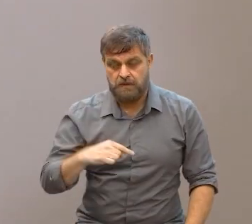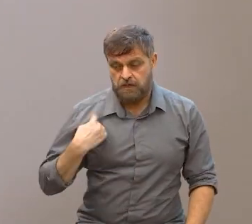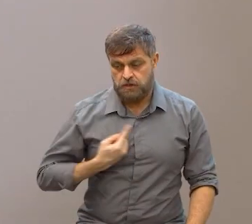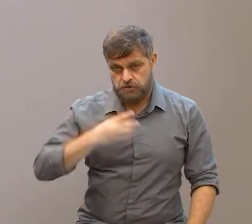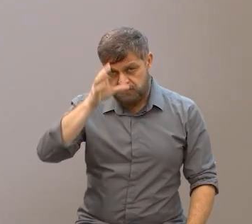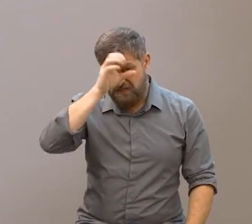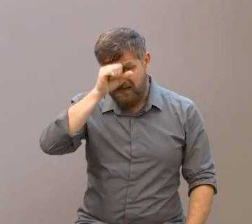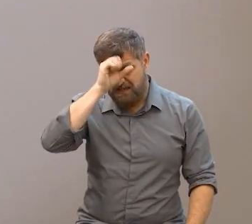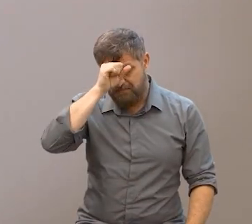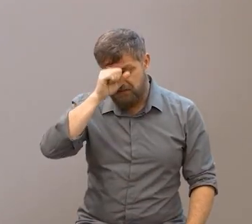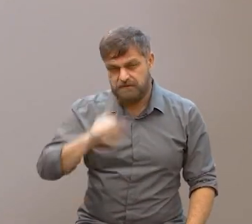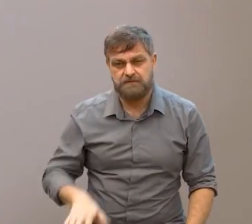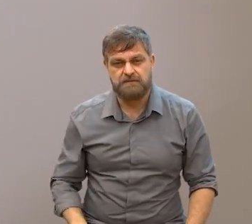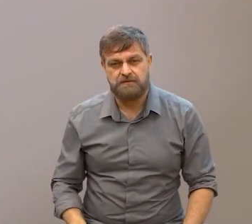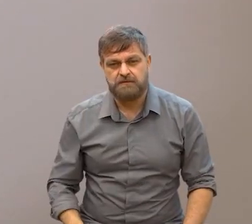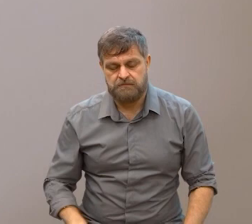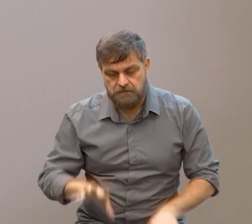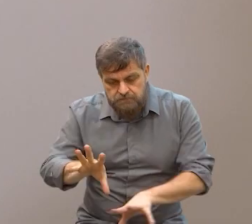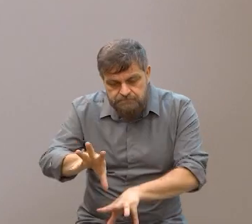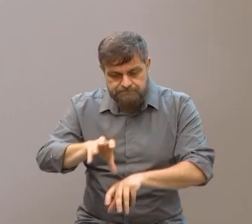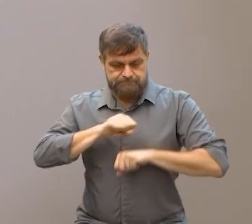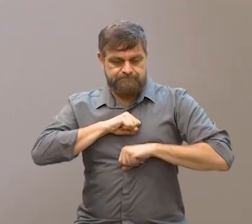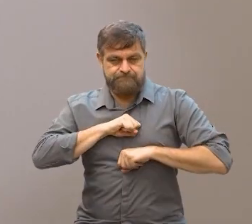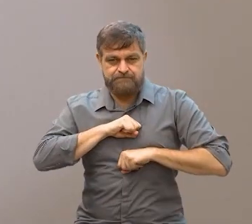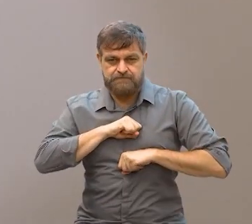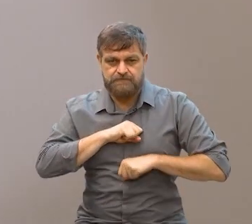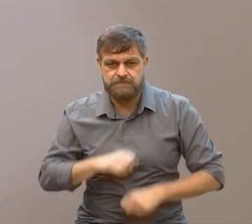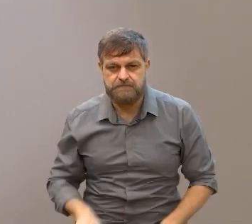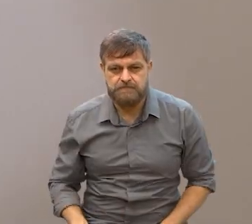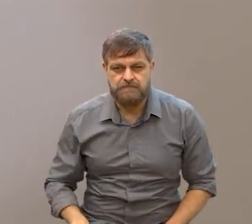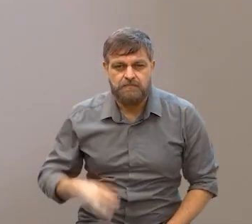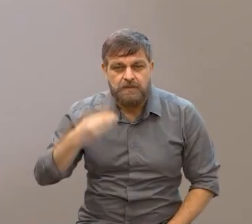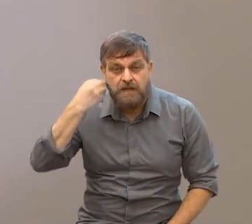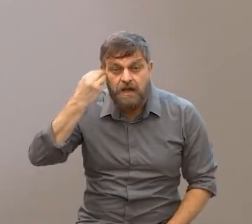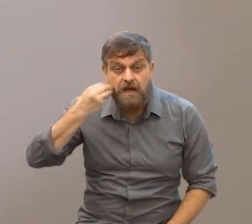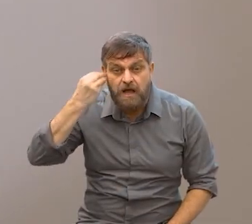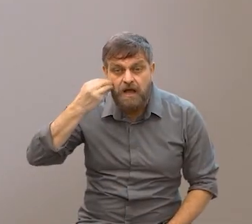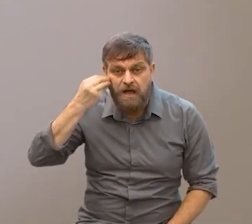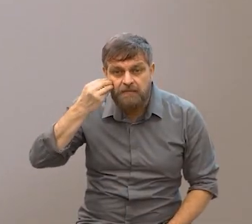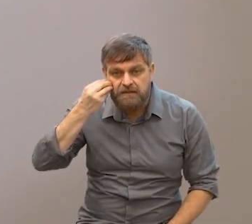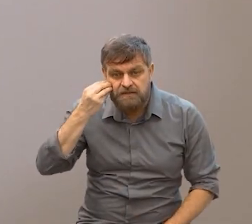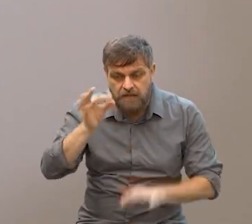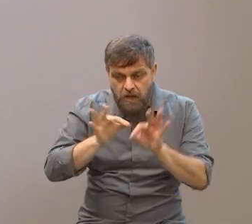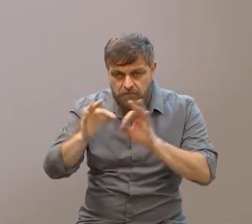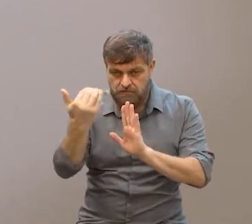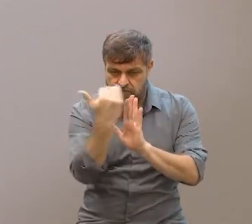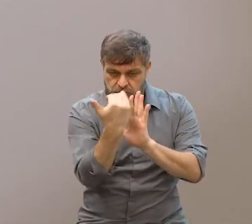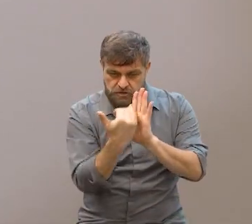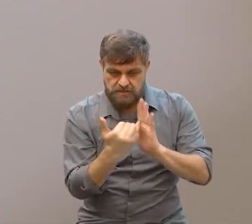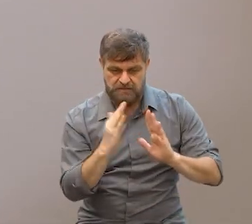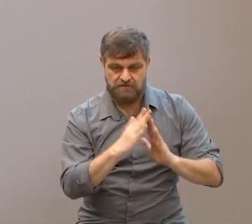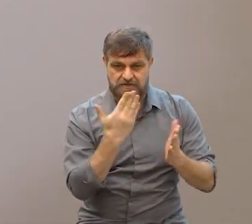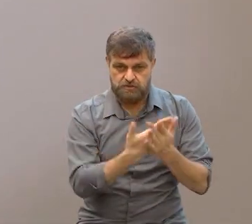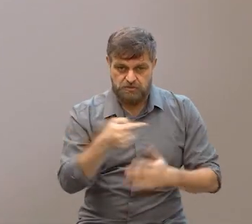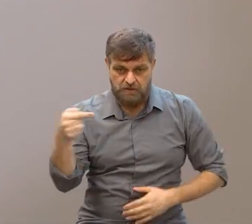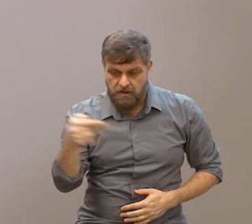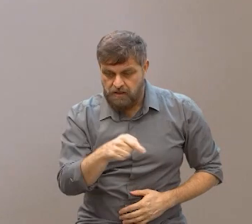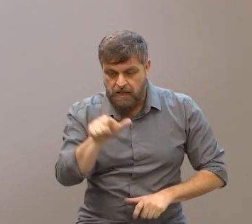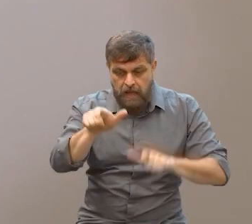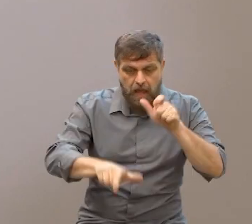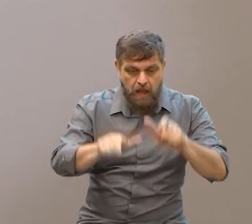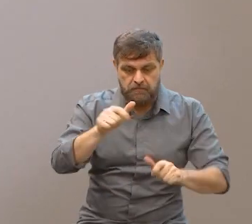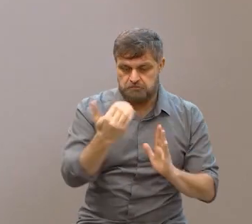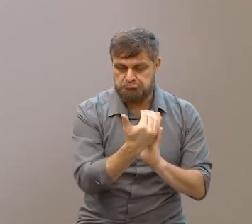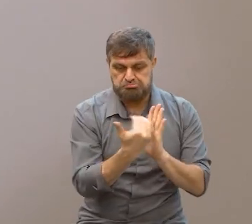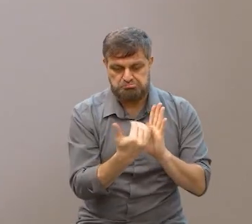aprendemos, como a Carolina colocou bem, incorporamos. Então, aquelas experiências... Por isso a importância dos projetos. Escola sem projeto, pessoas sem